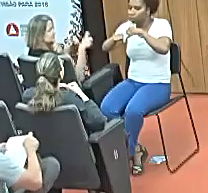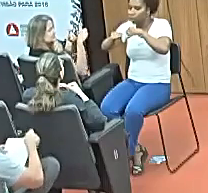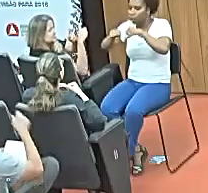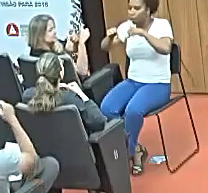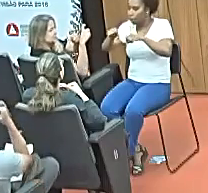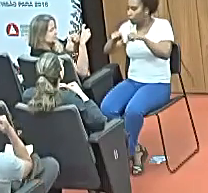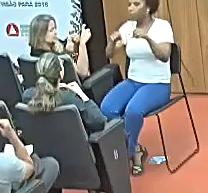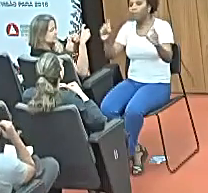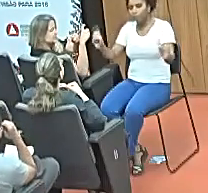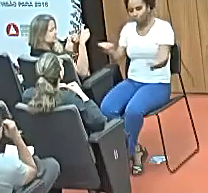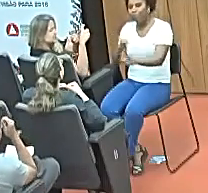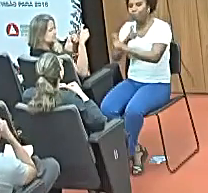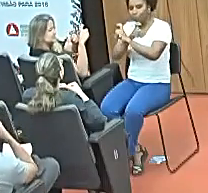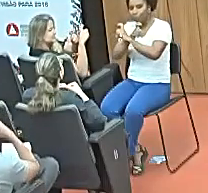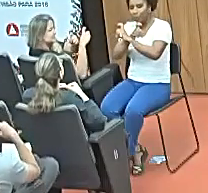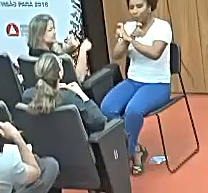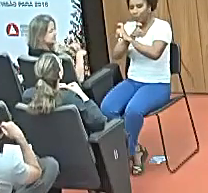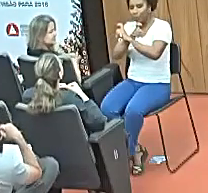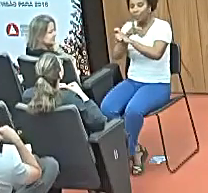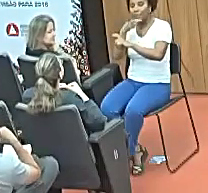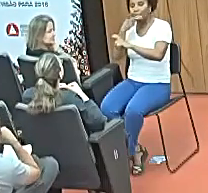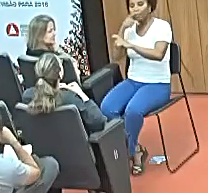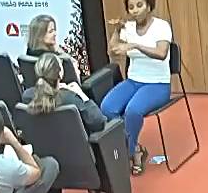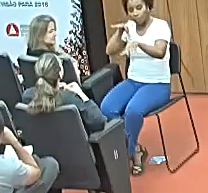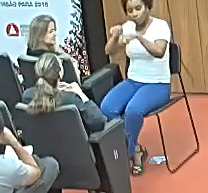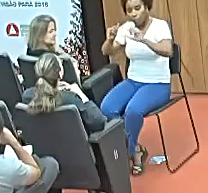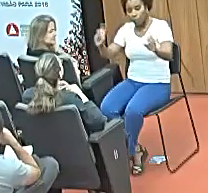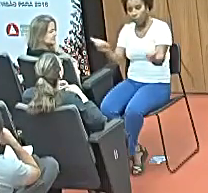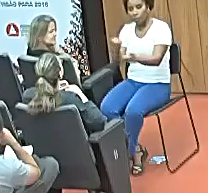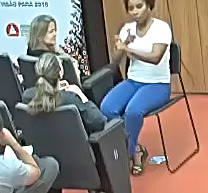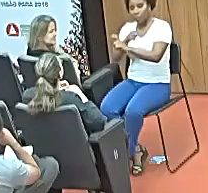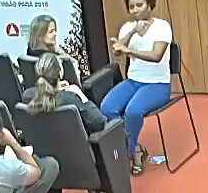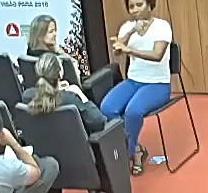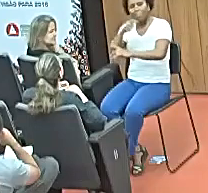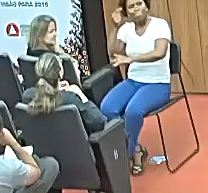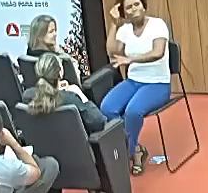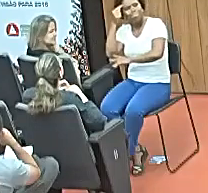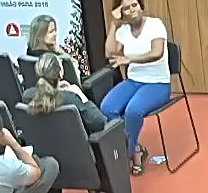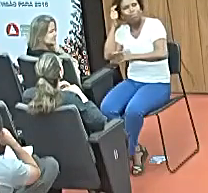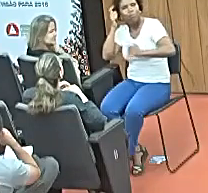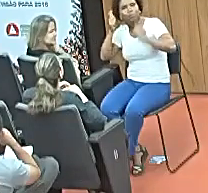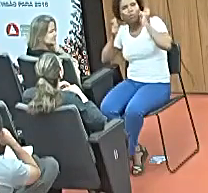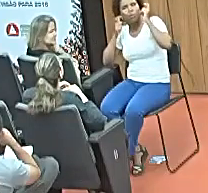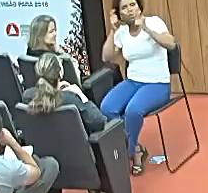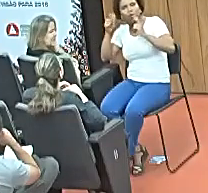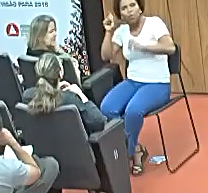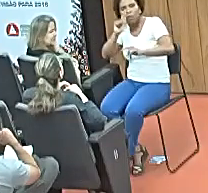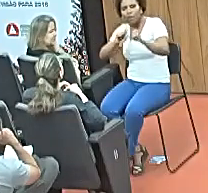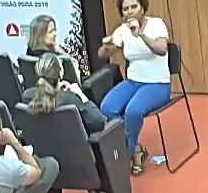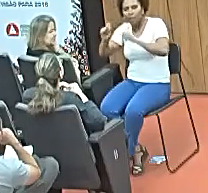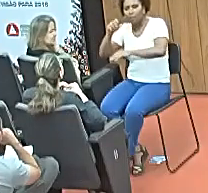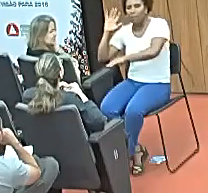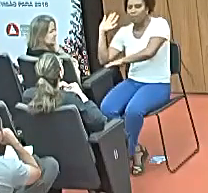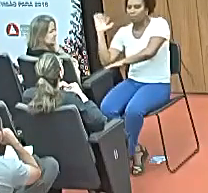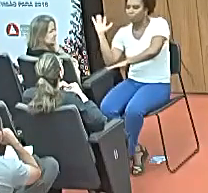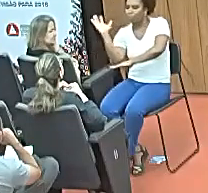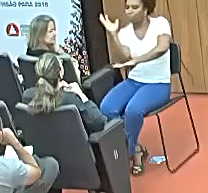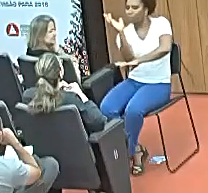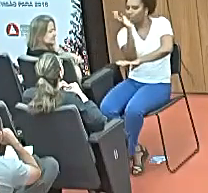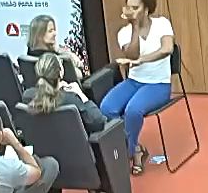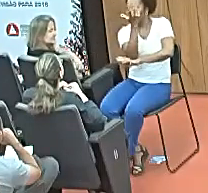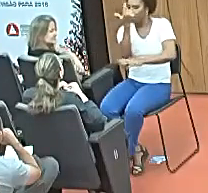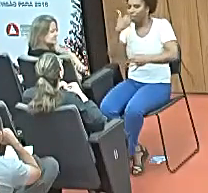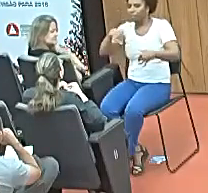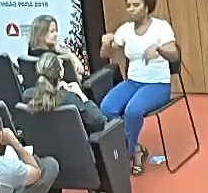sempre me preocupei com a questão ambiental e participação popular na gestão pública